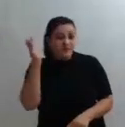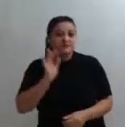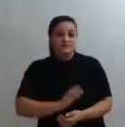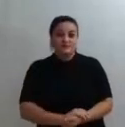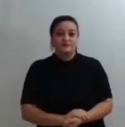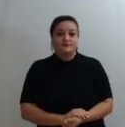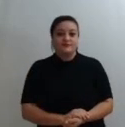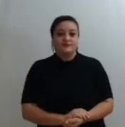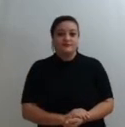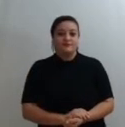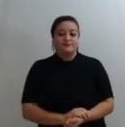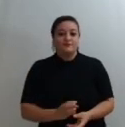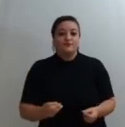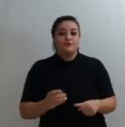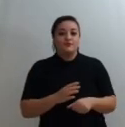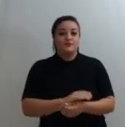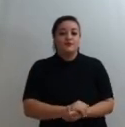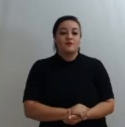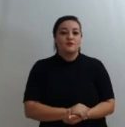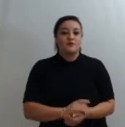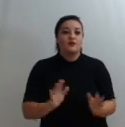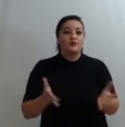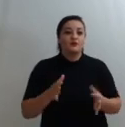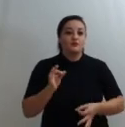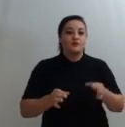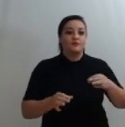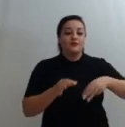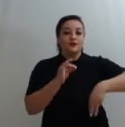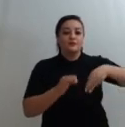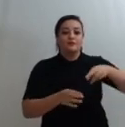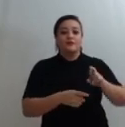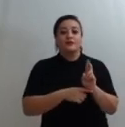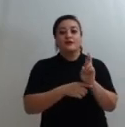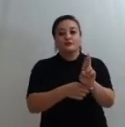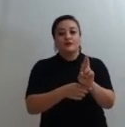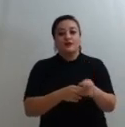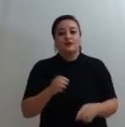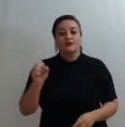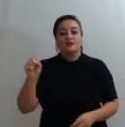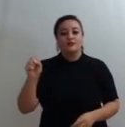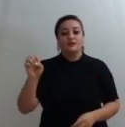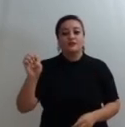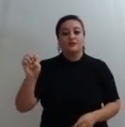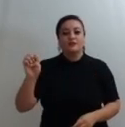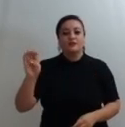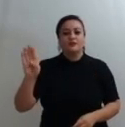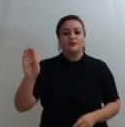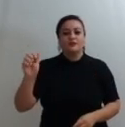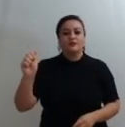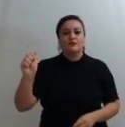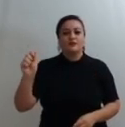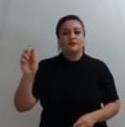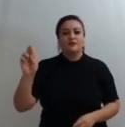chamando assim a julgamento da relatoria do ministro Sebastião Reis, Ministério Público, doutora Luiza